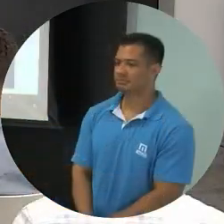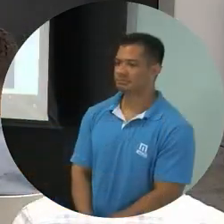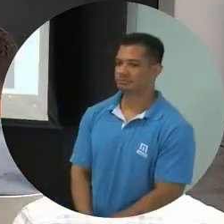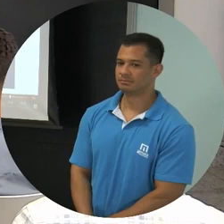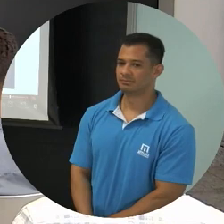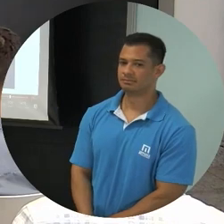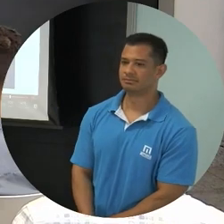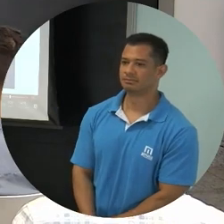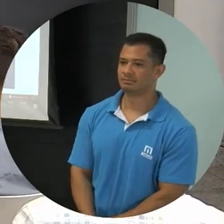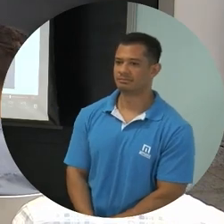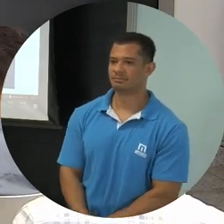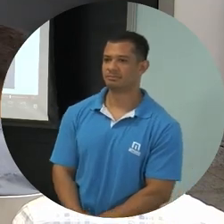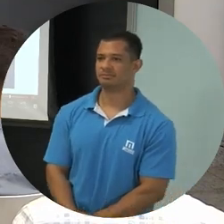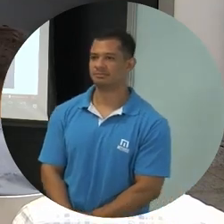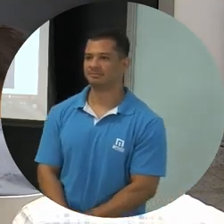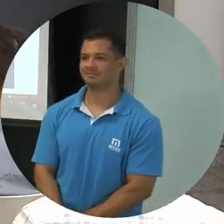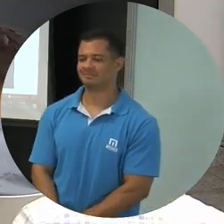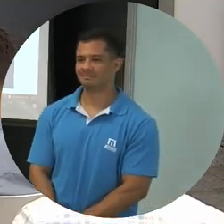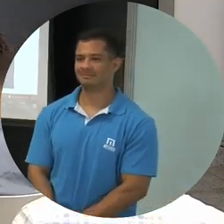Bom, boa tarde a todos.